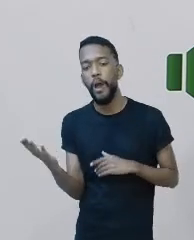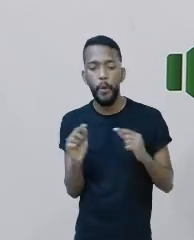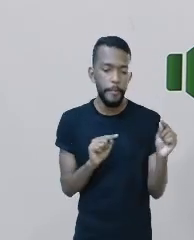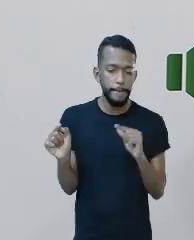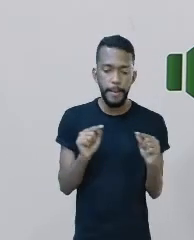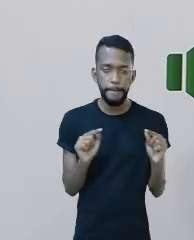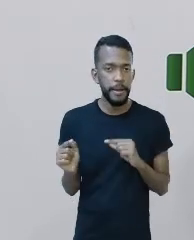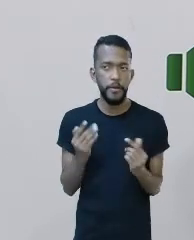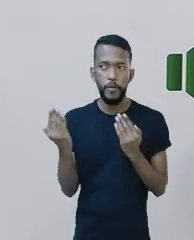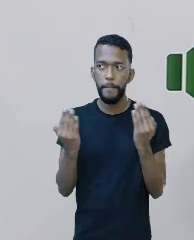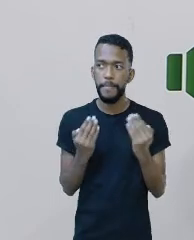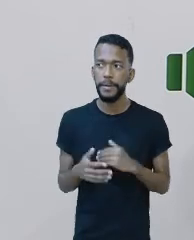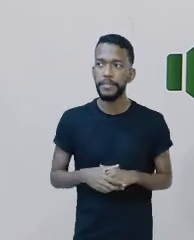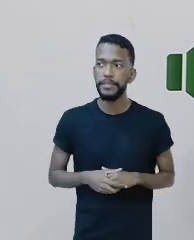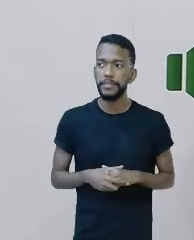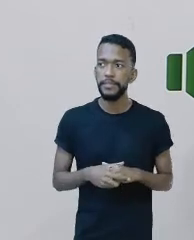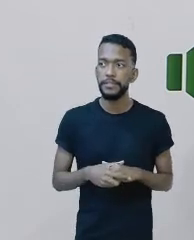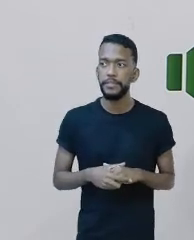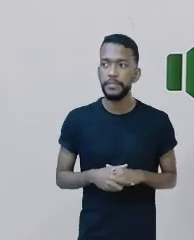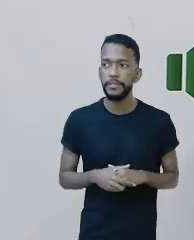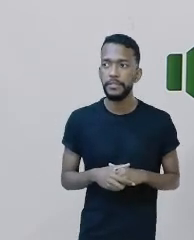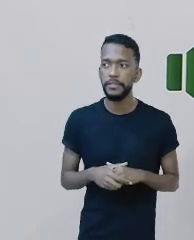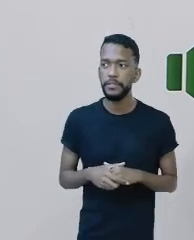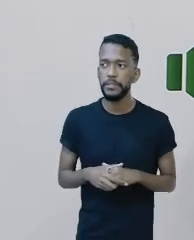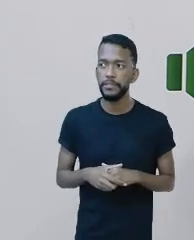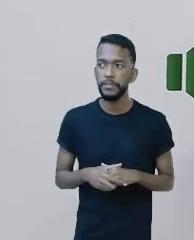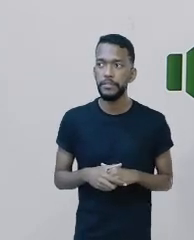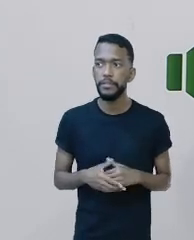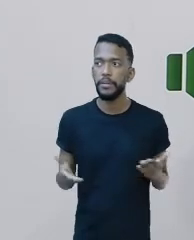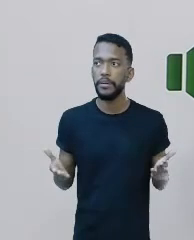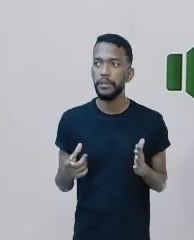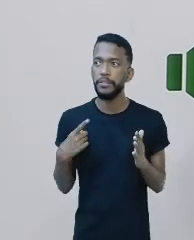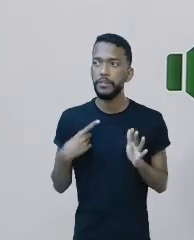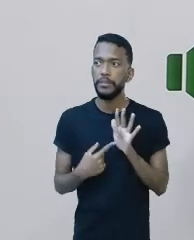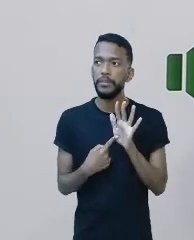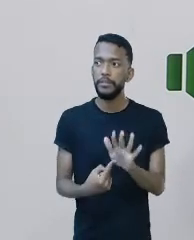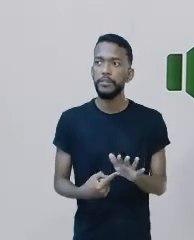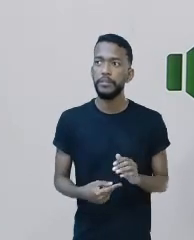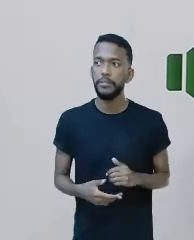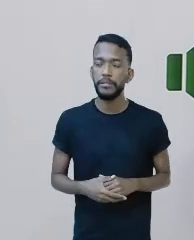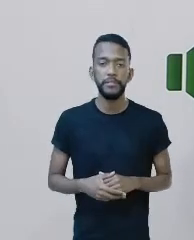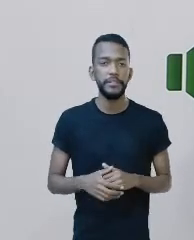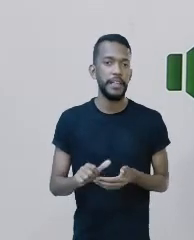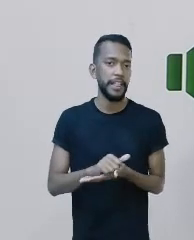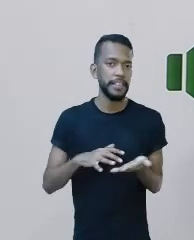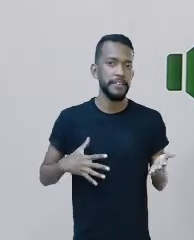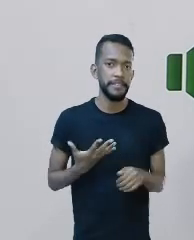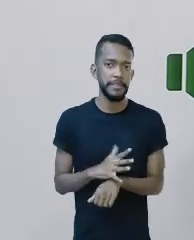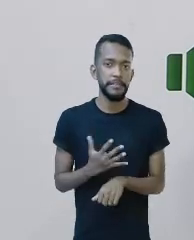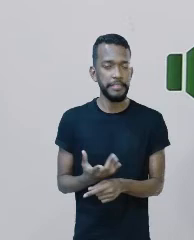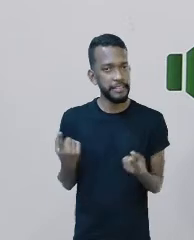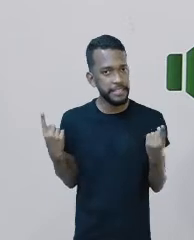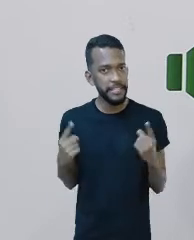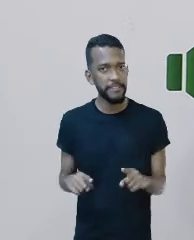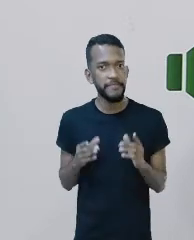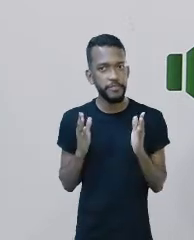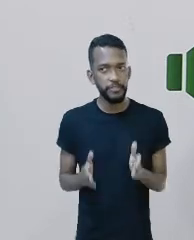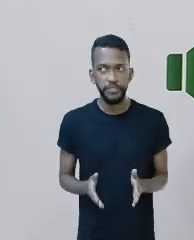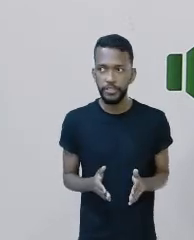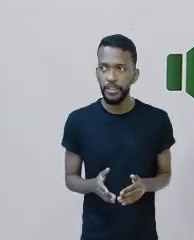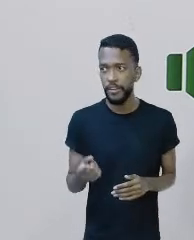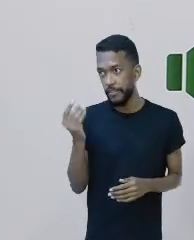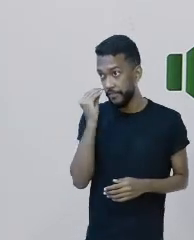essa comparação. E para fechar, eu deixo aqui para vocês, ó, uma atividade desafio.